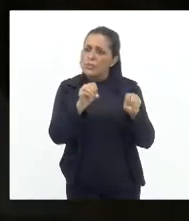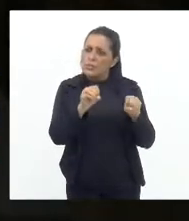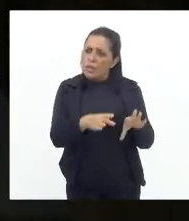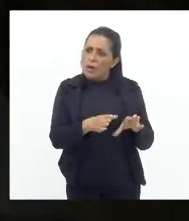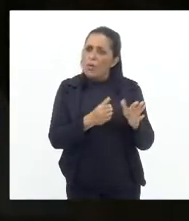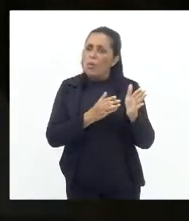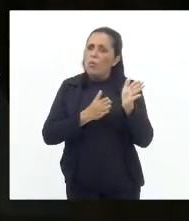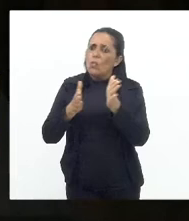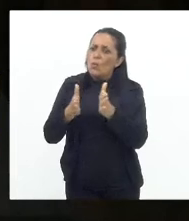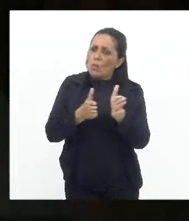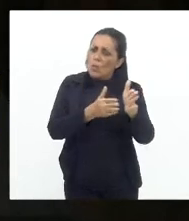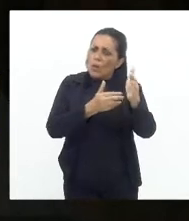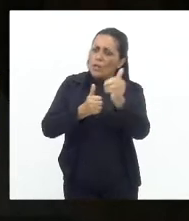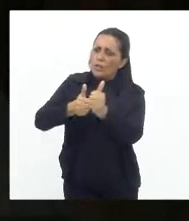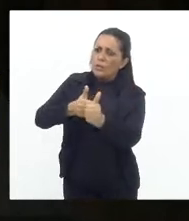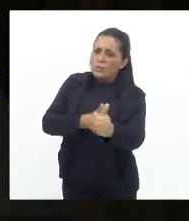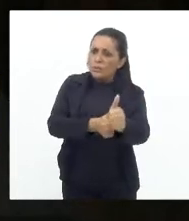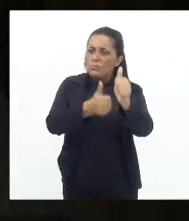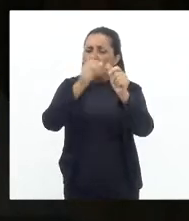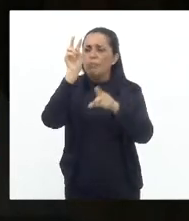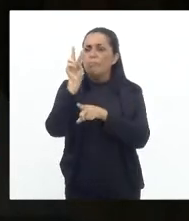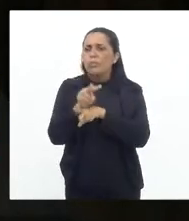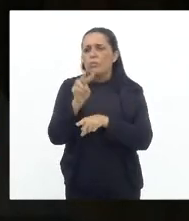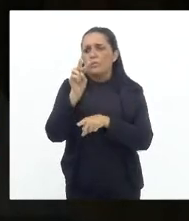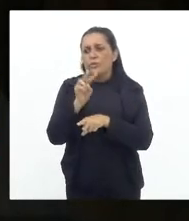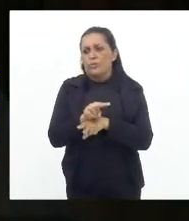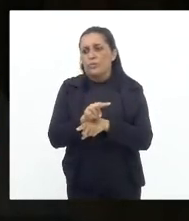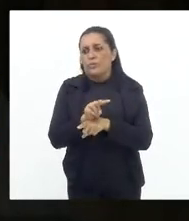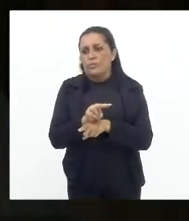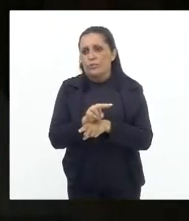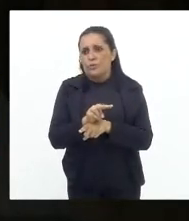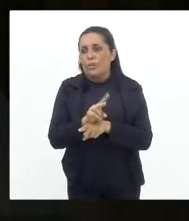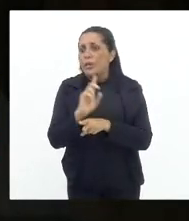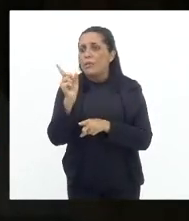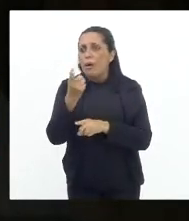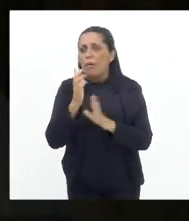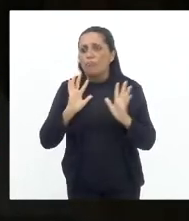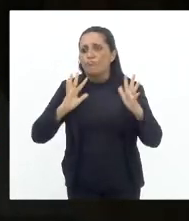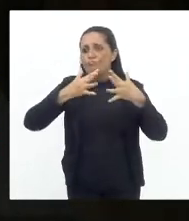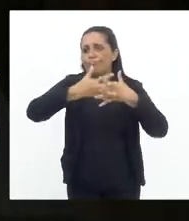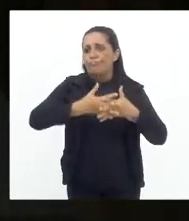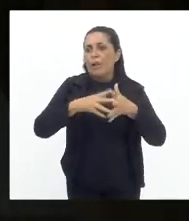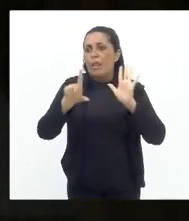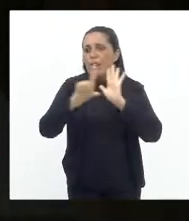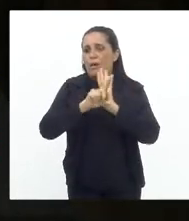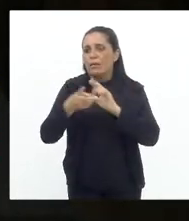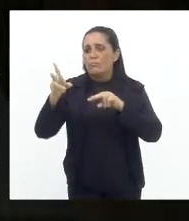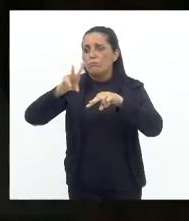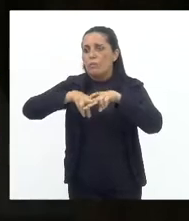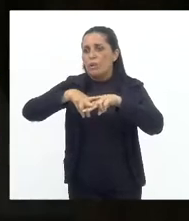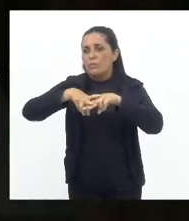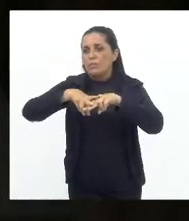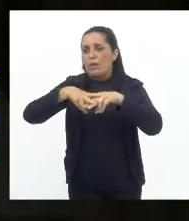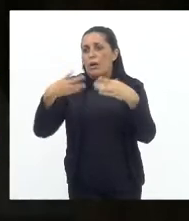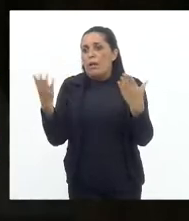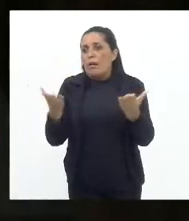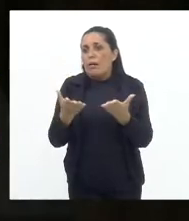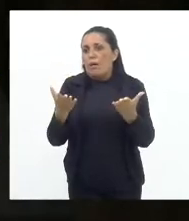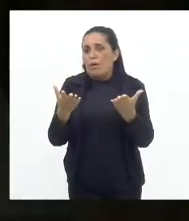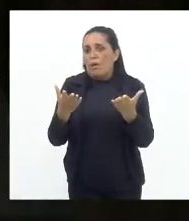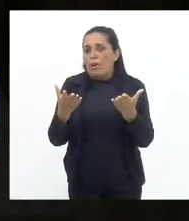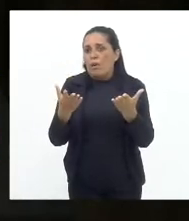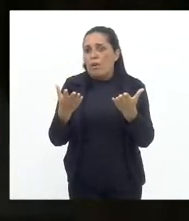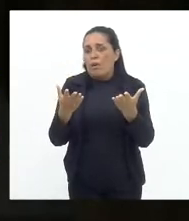seguisse um caminho onde fosse protegido e não entrasse em conflito com a lei e não de alguma forma é